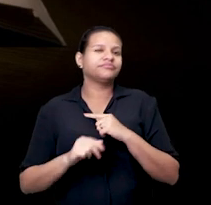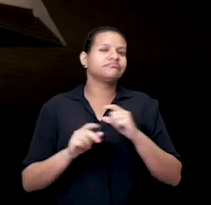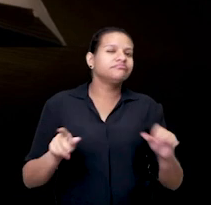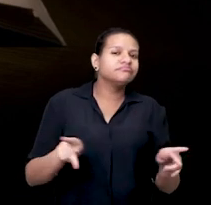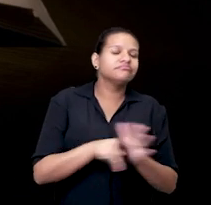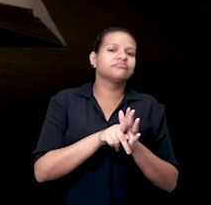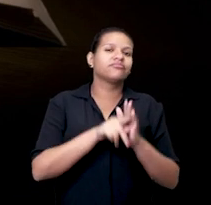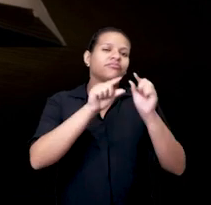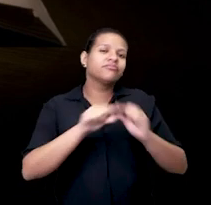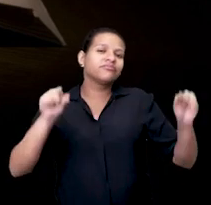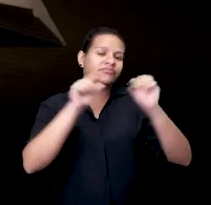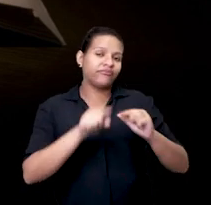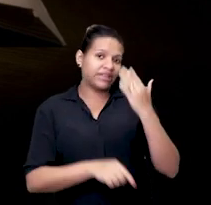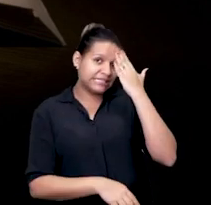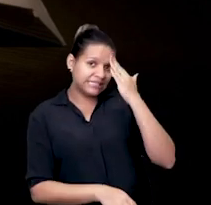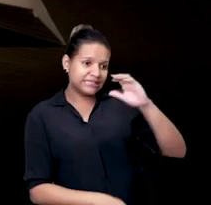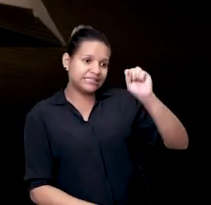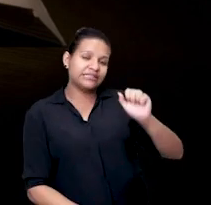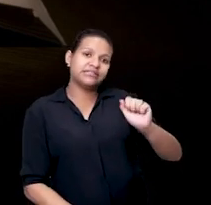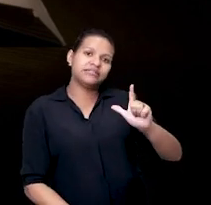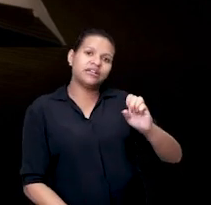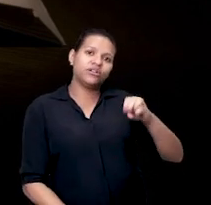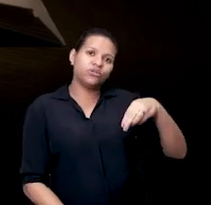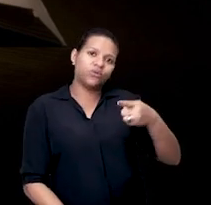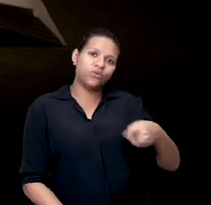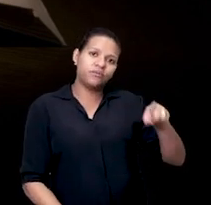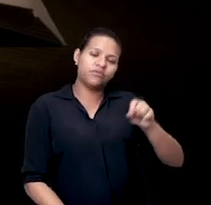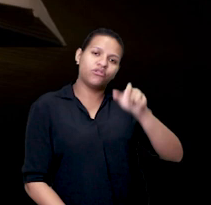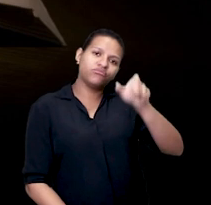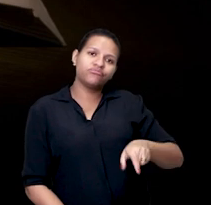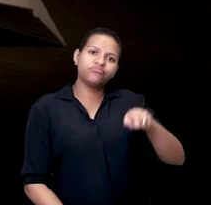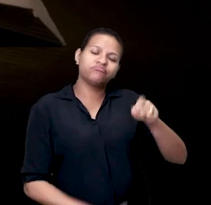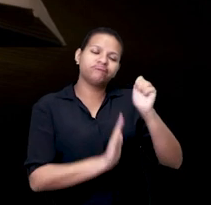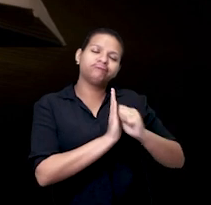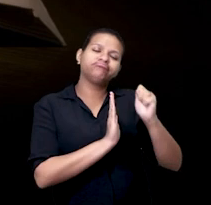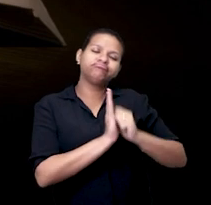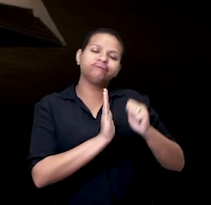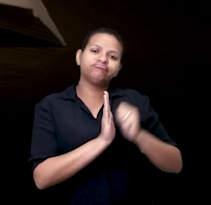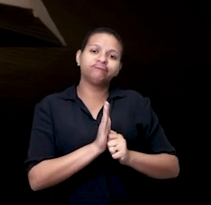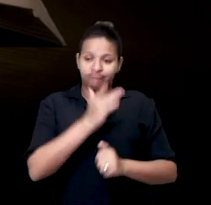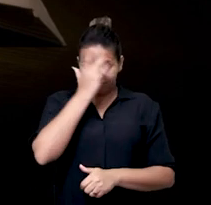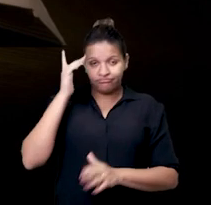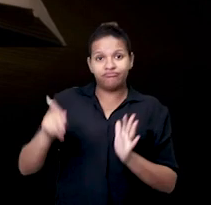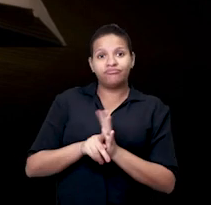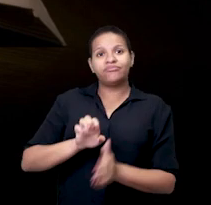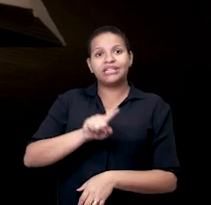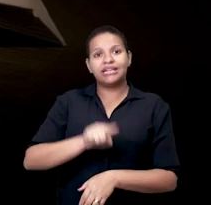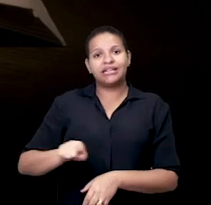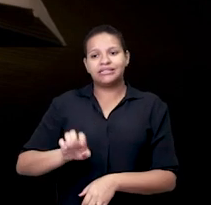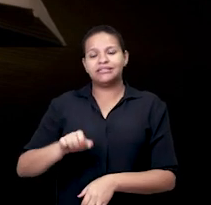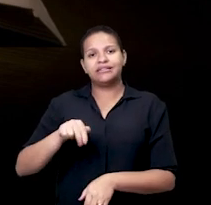recolhidos pelos homens de Ezequias, rei de Judá. A glória de Deus é ocultar uma coisa,